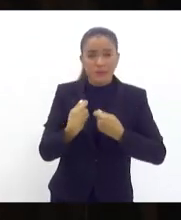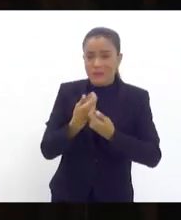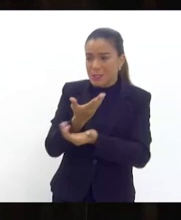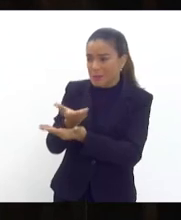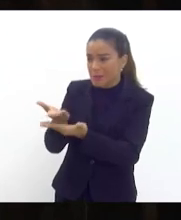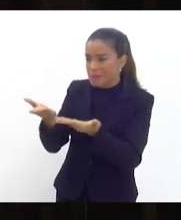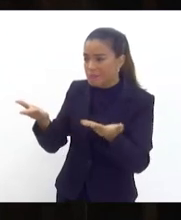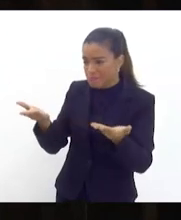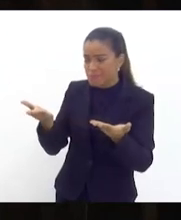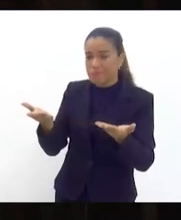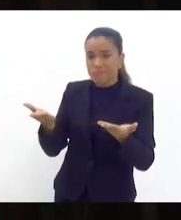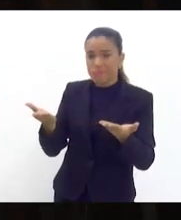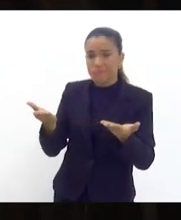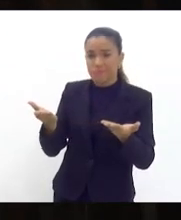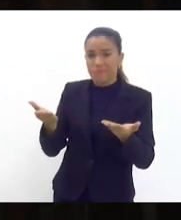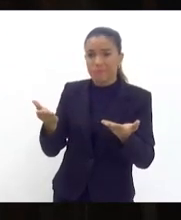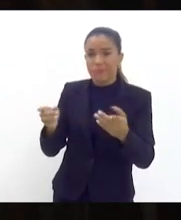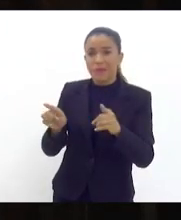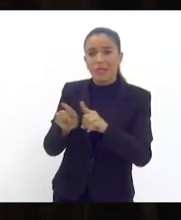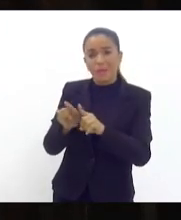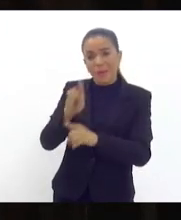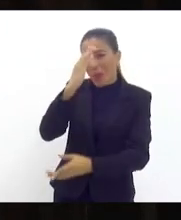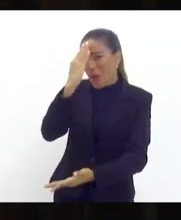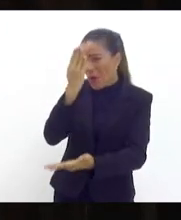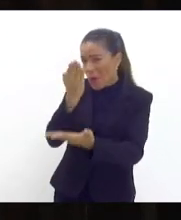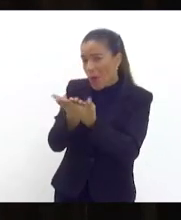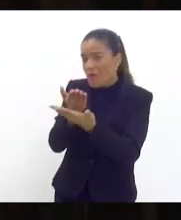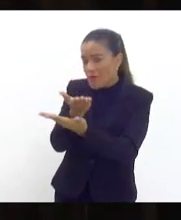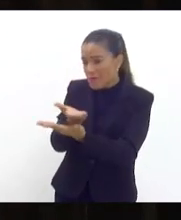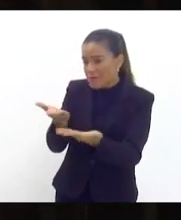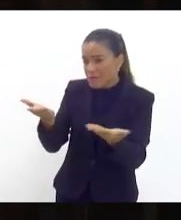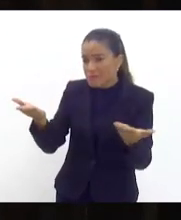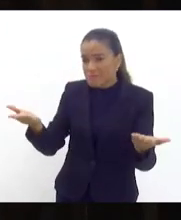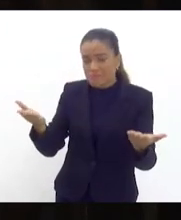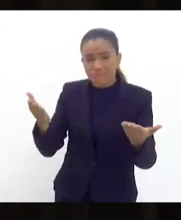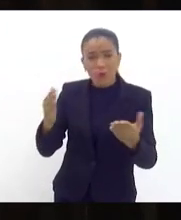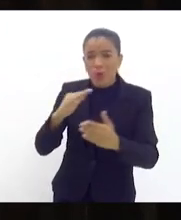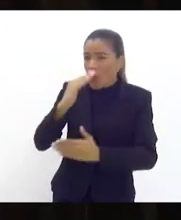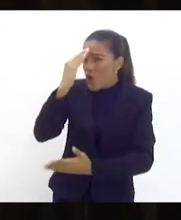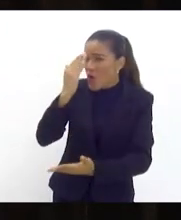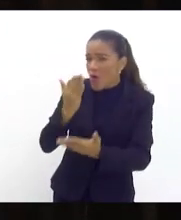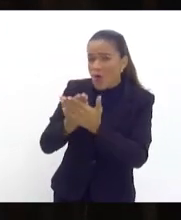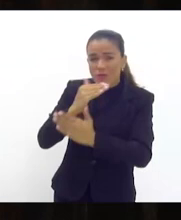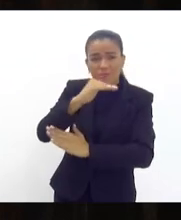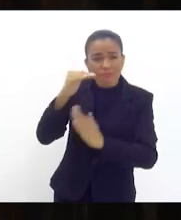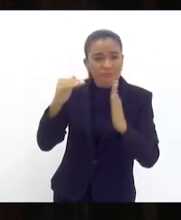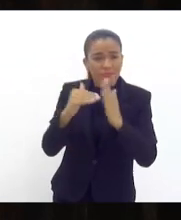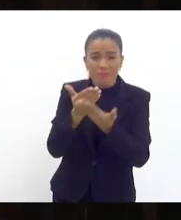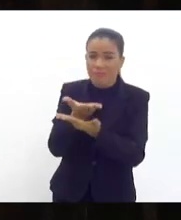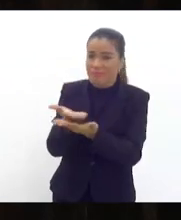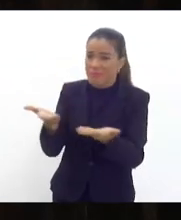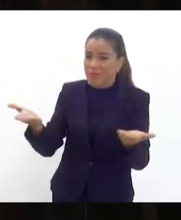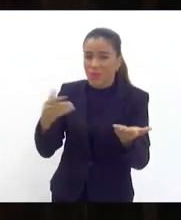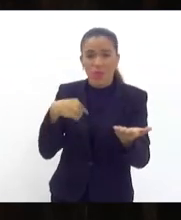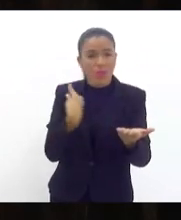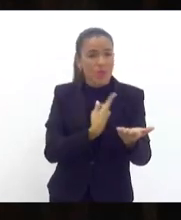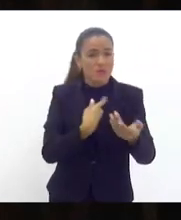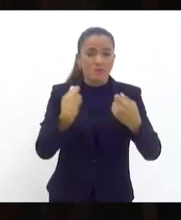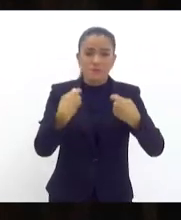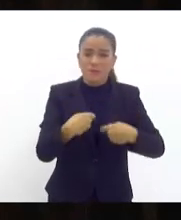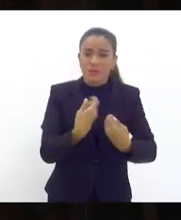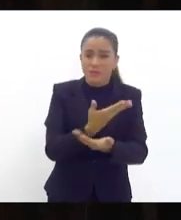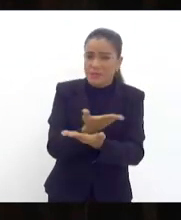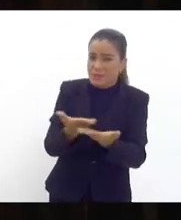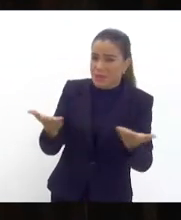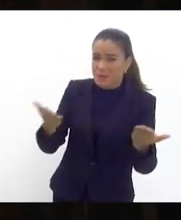nós eles nós confiamos deles eles nós confiamos totalmente neles nós precisamos deles para esse